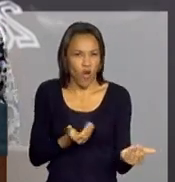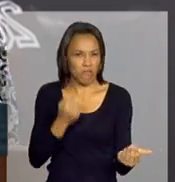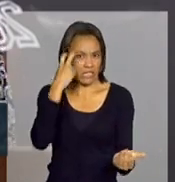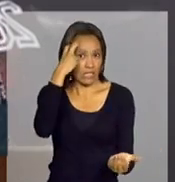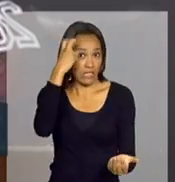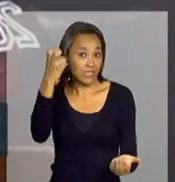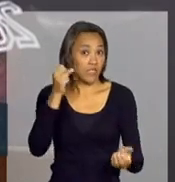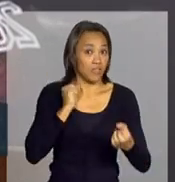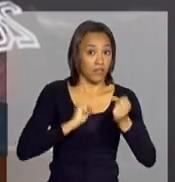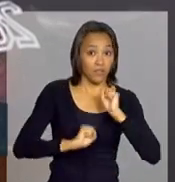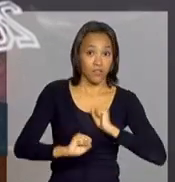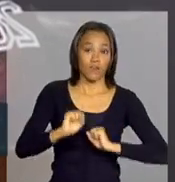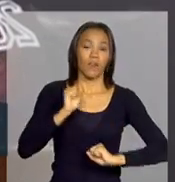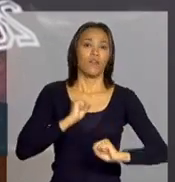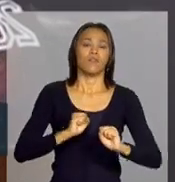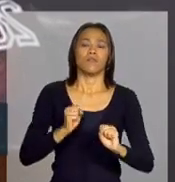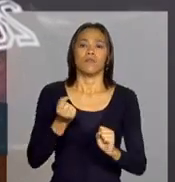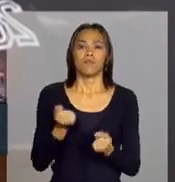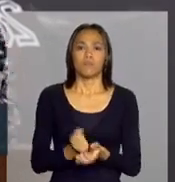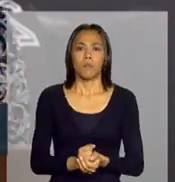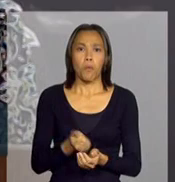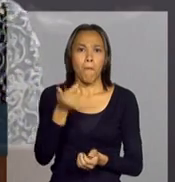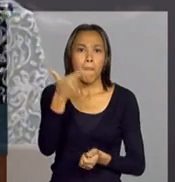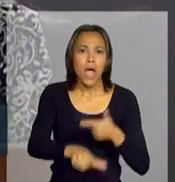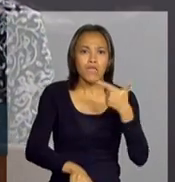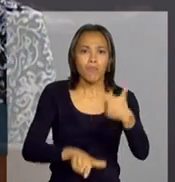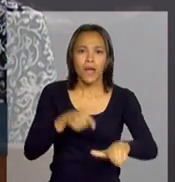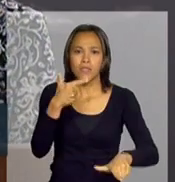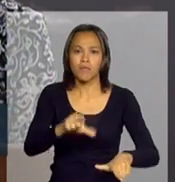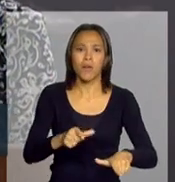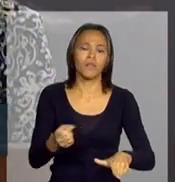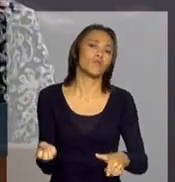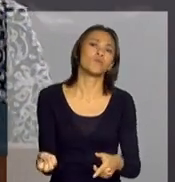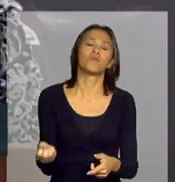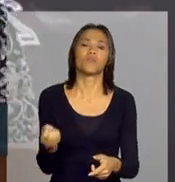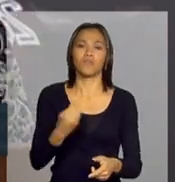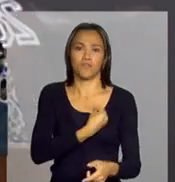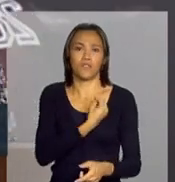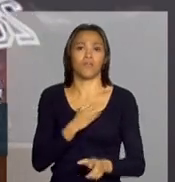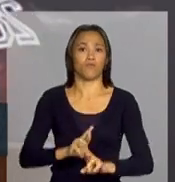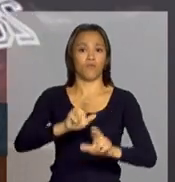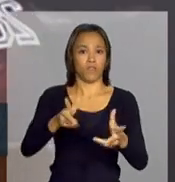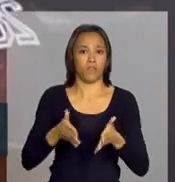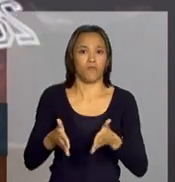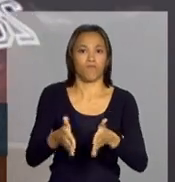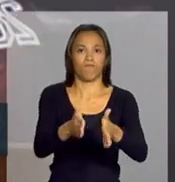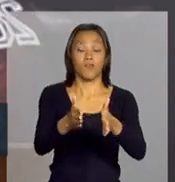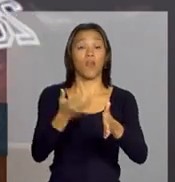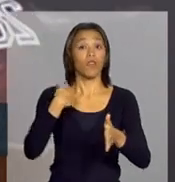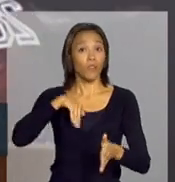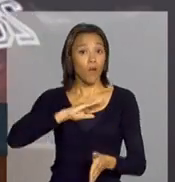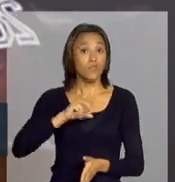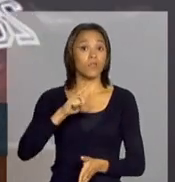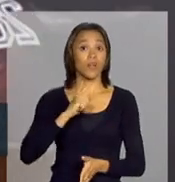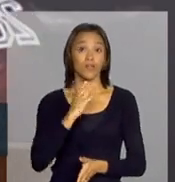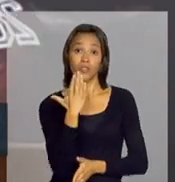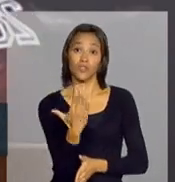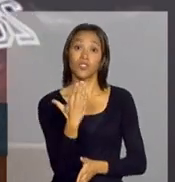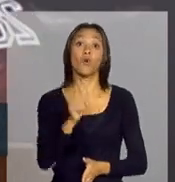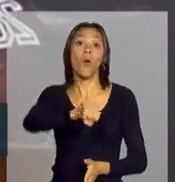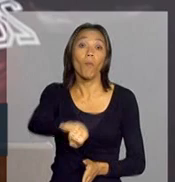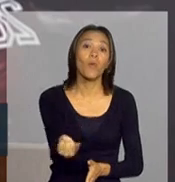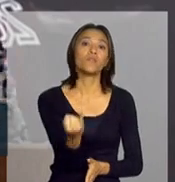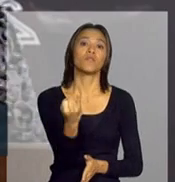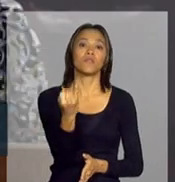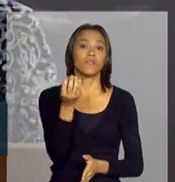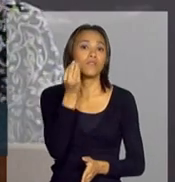e ansiosos por novas perspectivas de vida nós estamos diante da oportunidade de